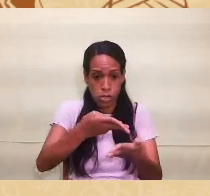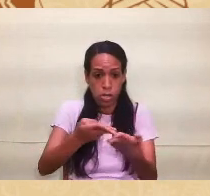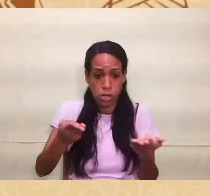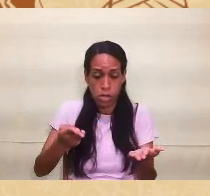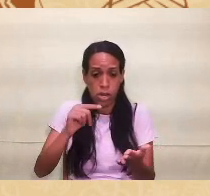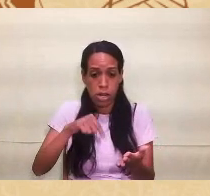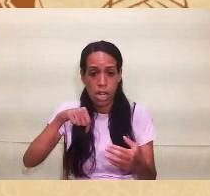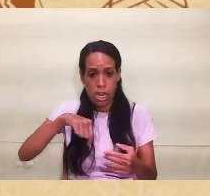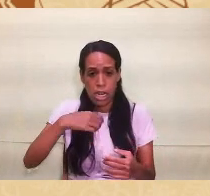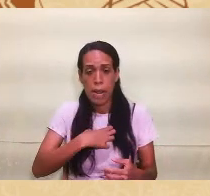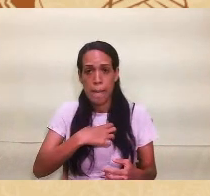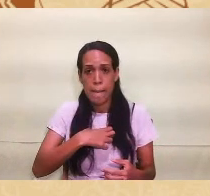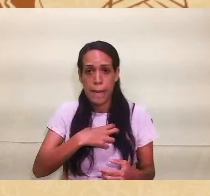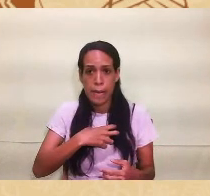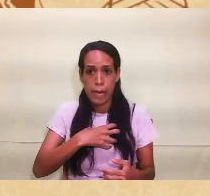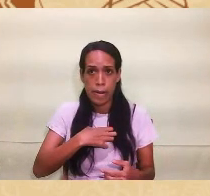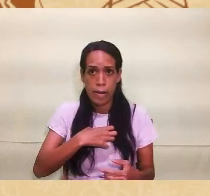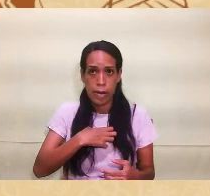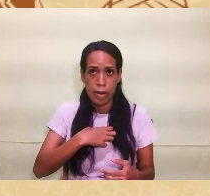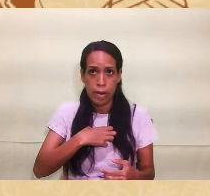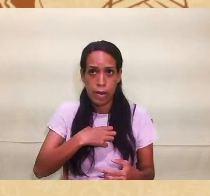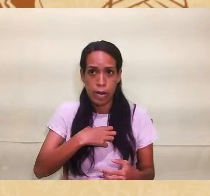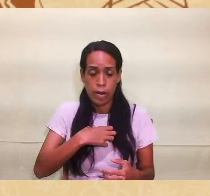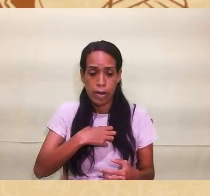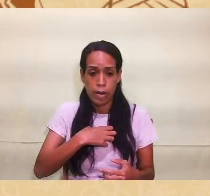na Bahia, pelo menos os tupinambás, você tem